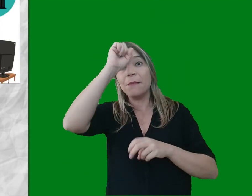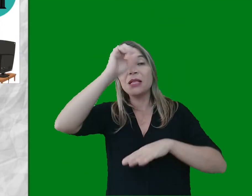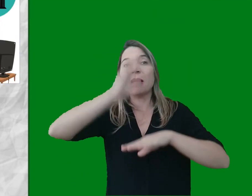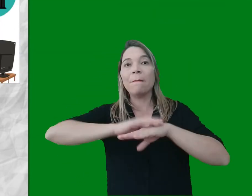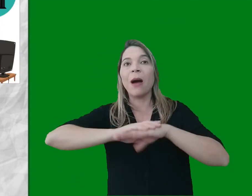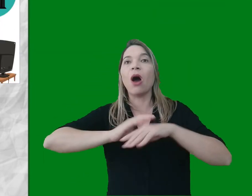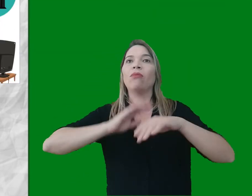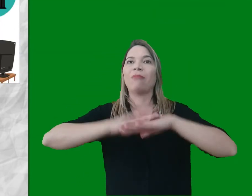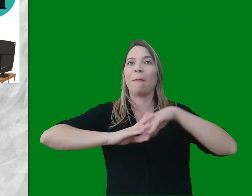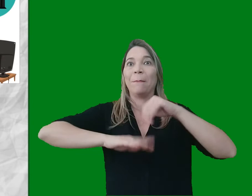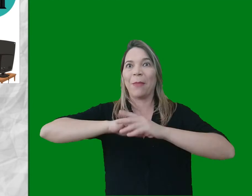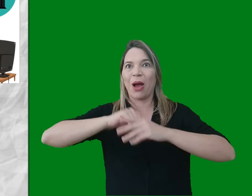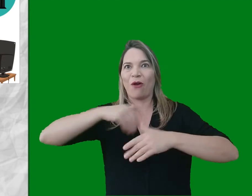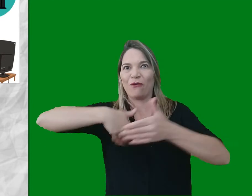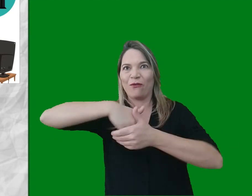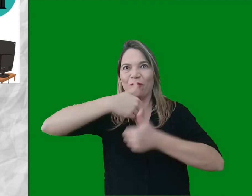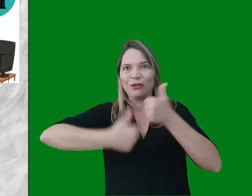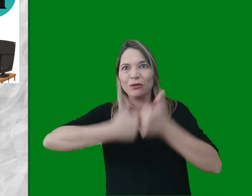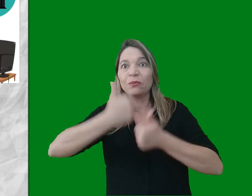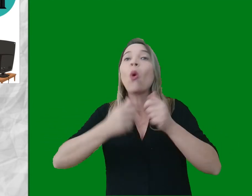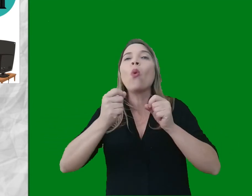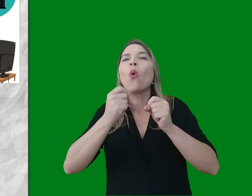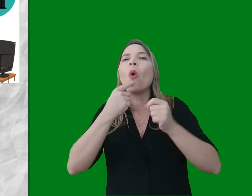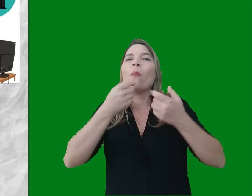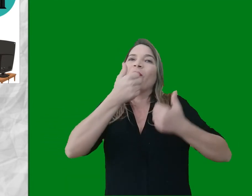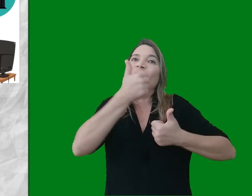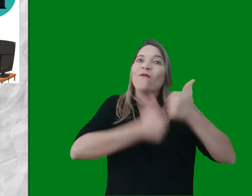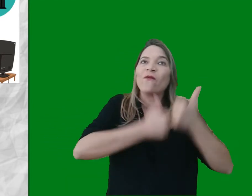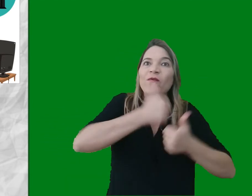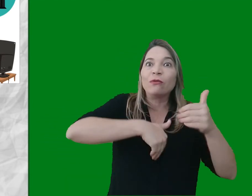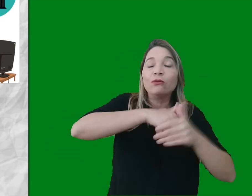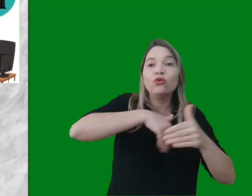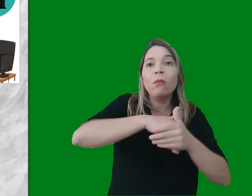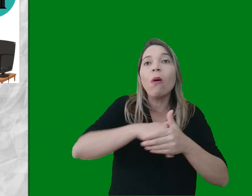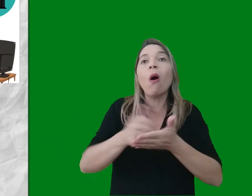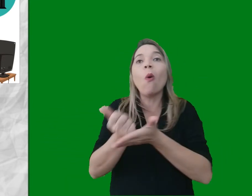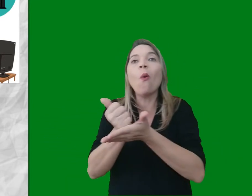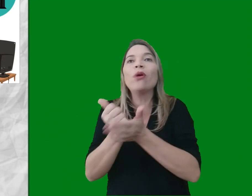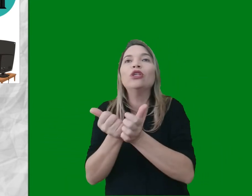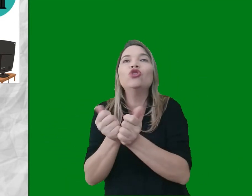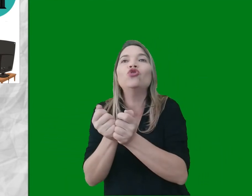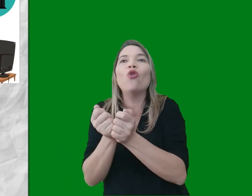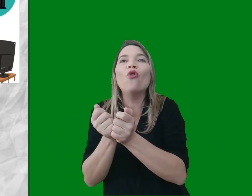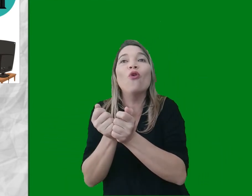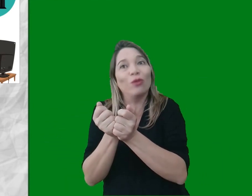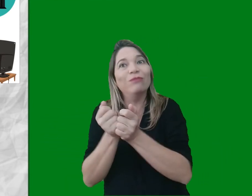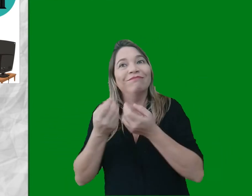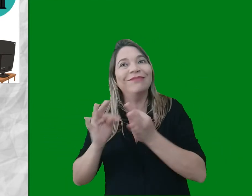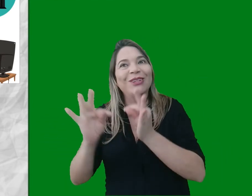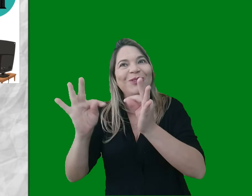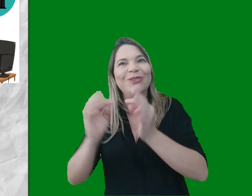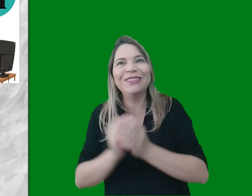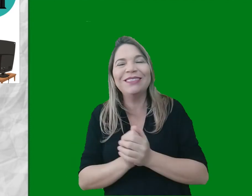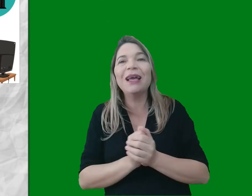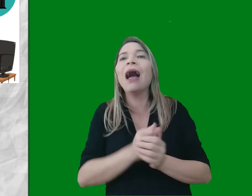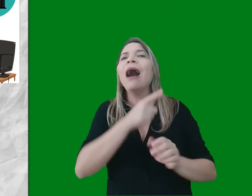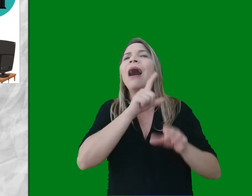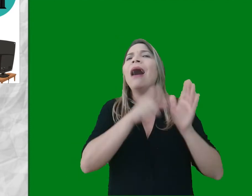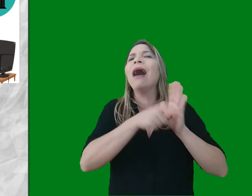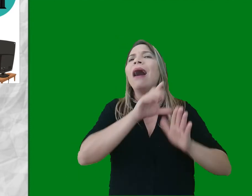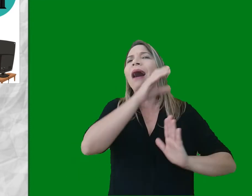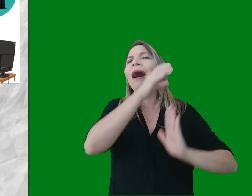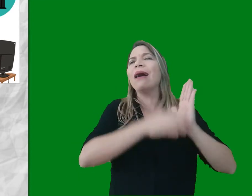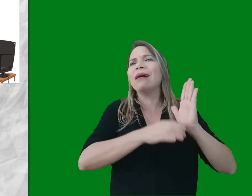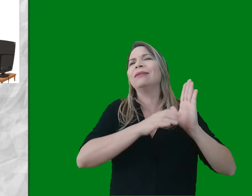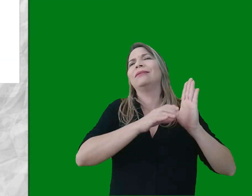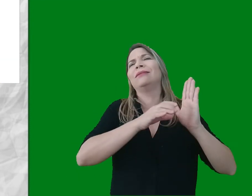ensino do futebol, outra perspectiva relacionada ao futebol é apresentada. Das múltiplas derivações do jogo, como apresentados no capítulo Futebol e Cultura, o